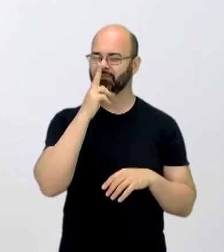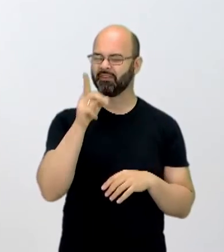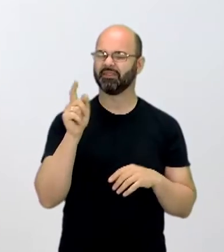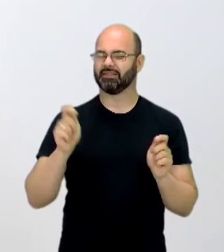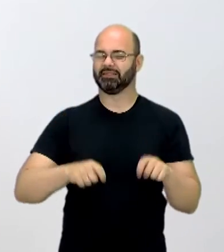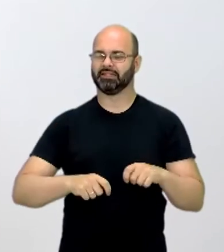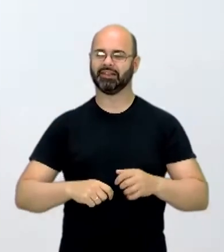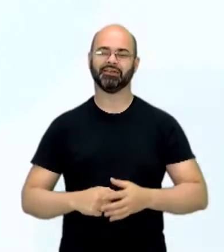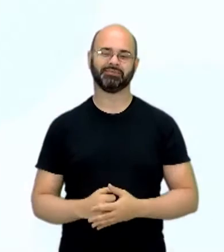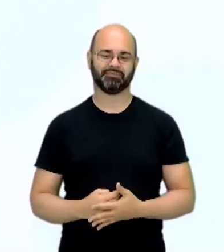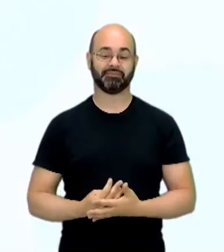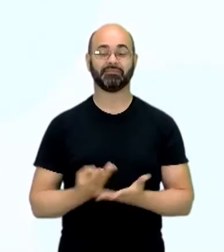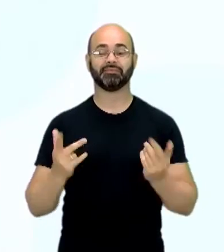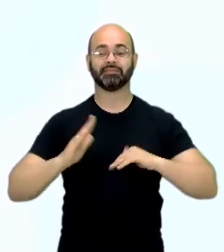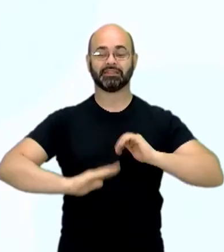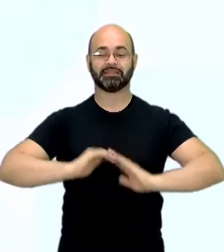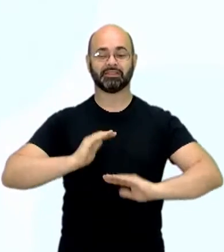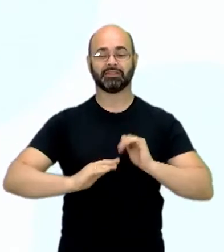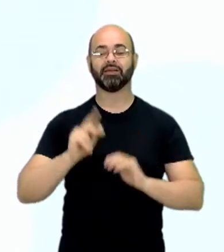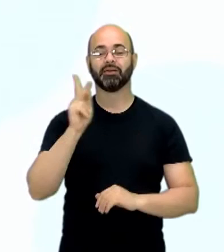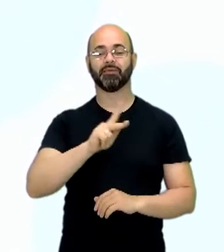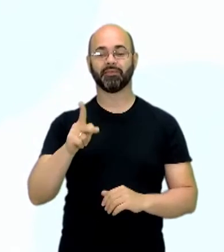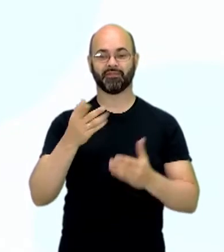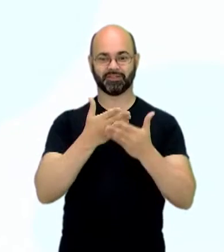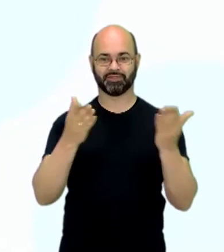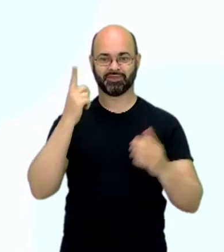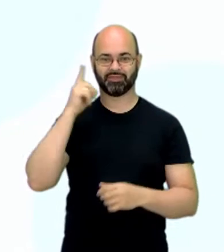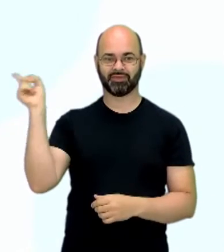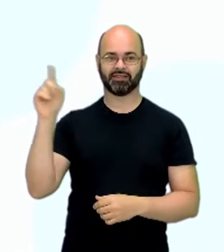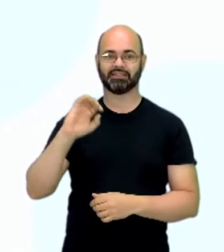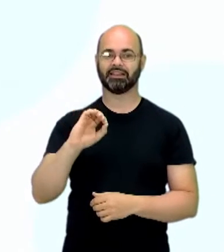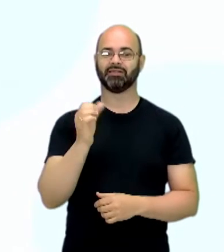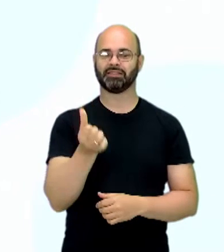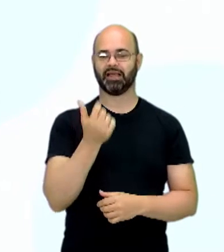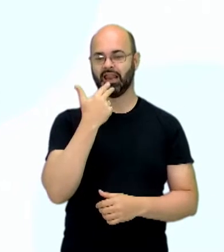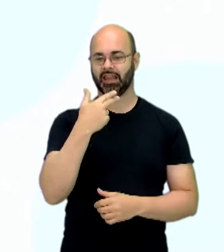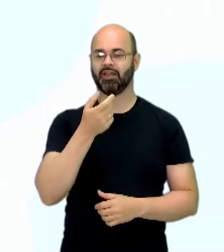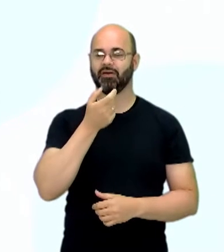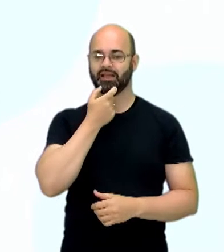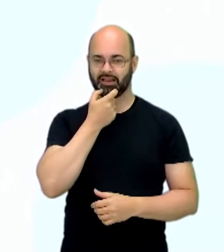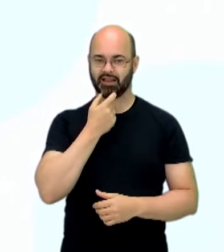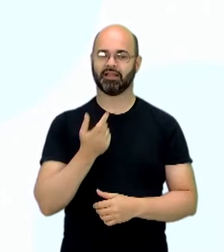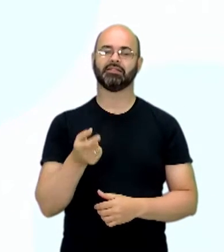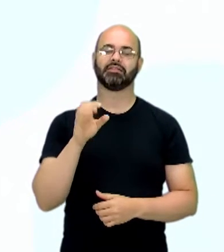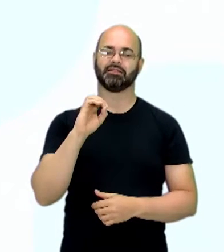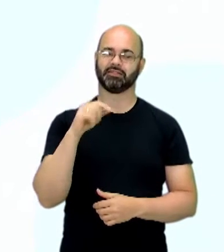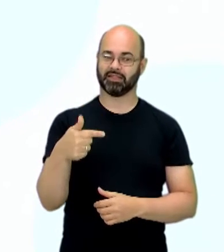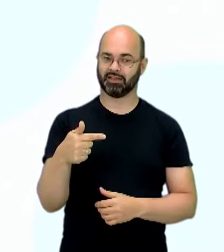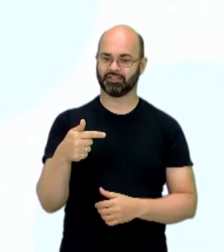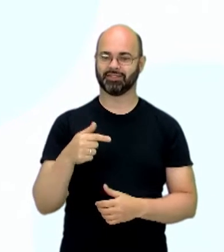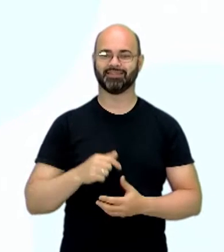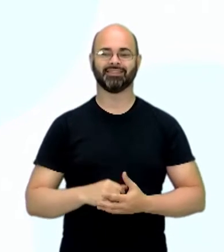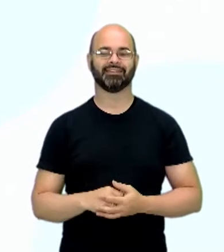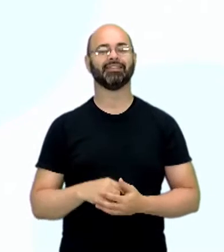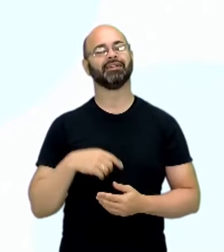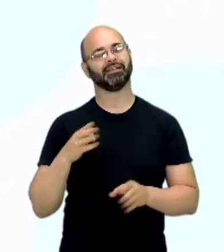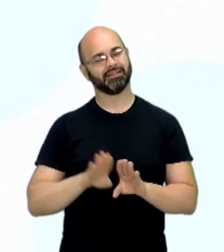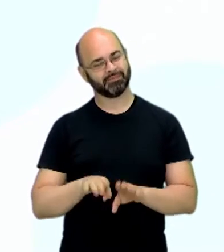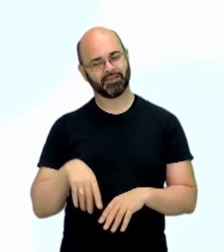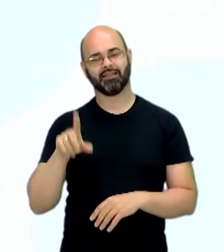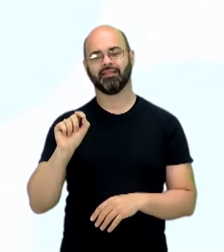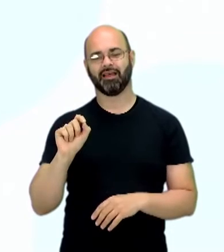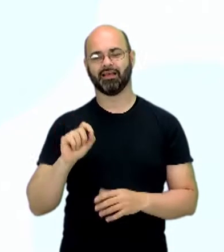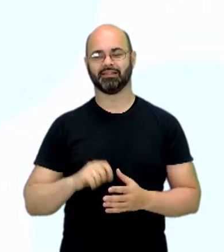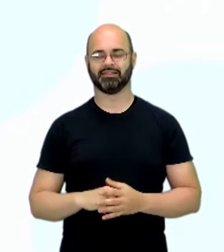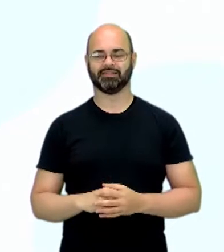certinho. Well, habilidades para os professores, a 06 de língua inglesa, a 07 e também a 10.